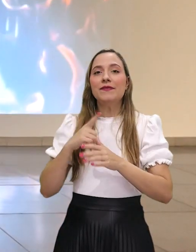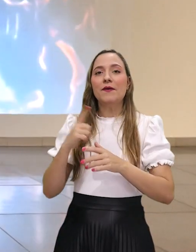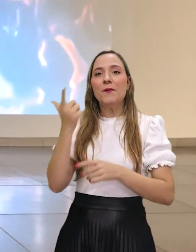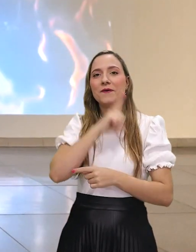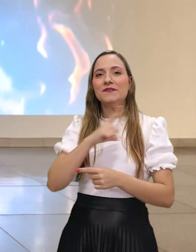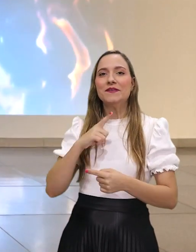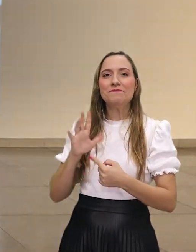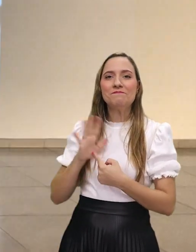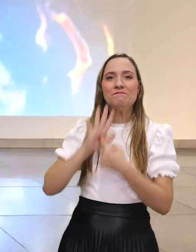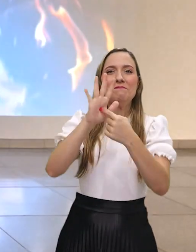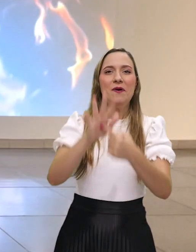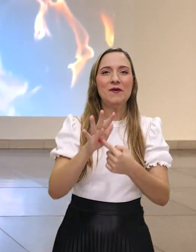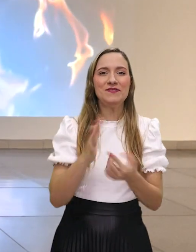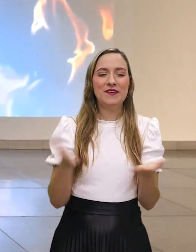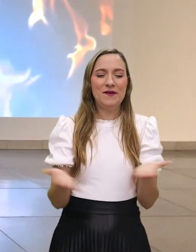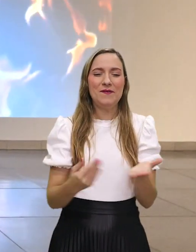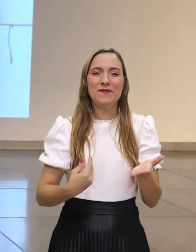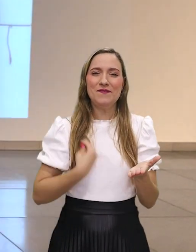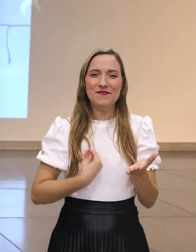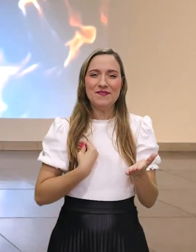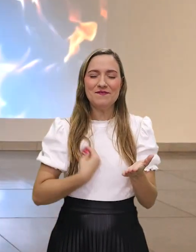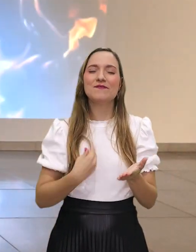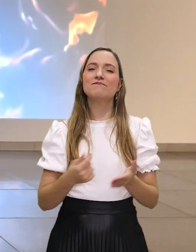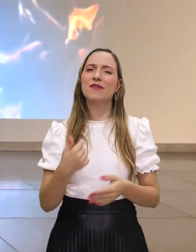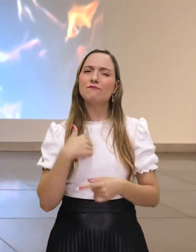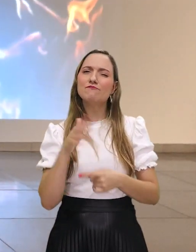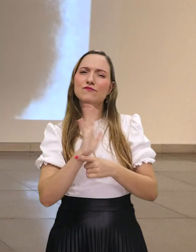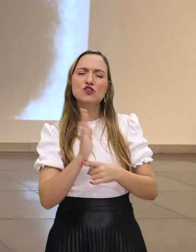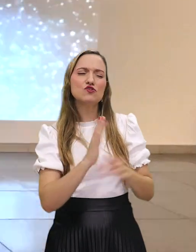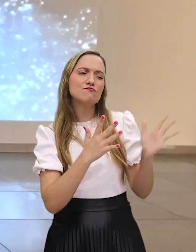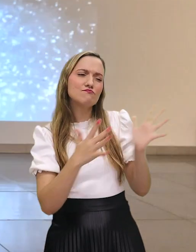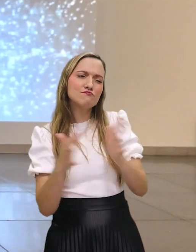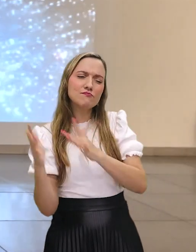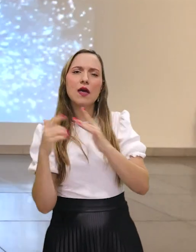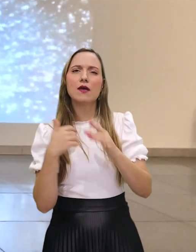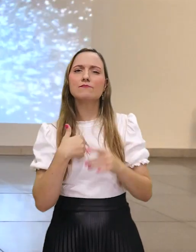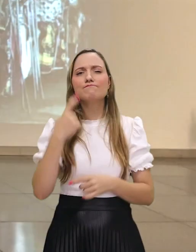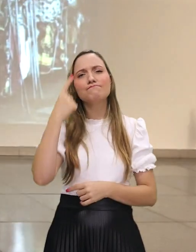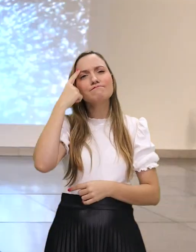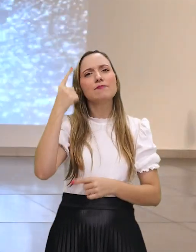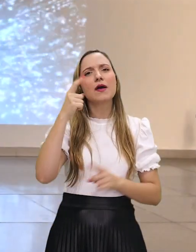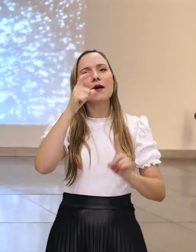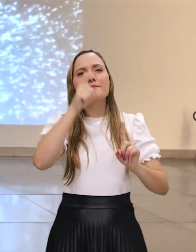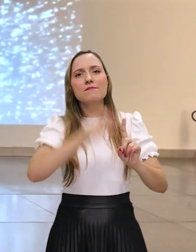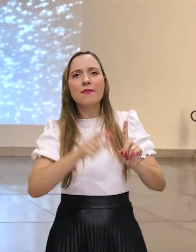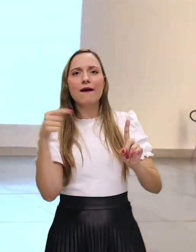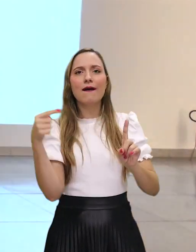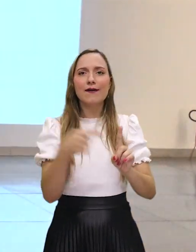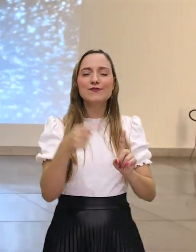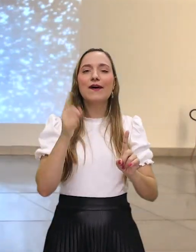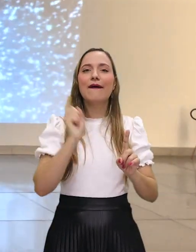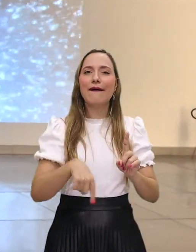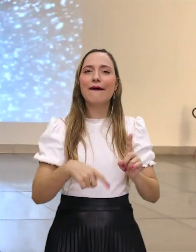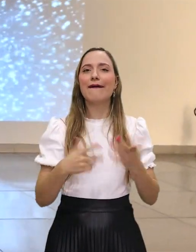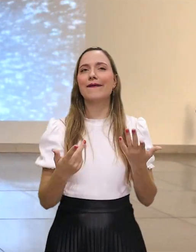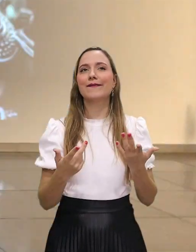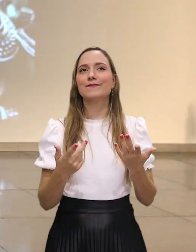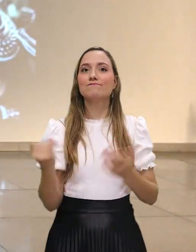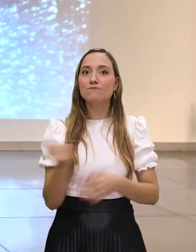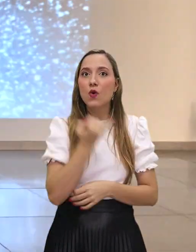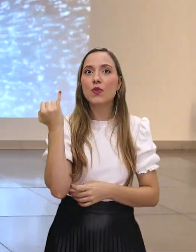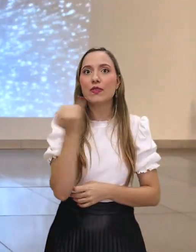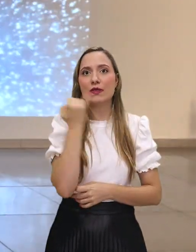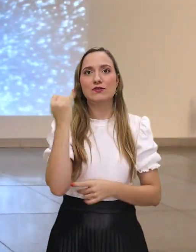de imagens de personalidades e figuras históricas de importância,